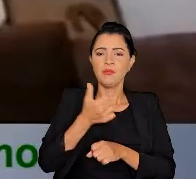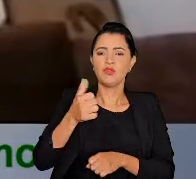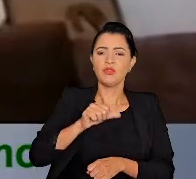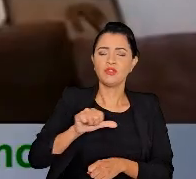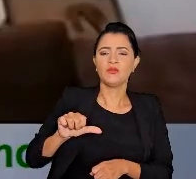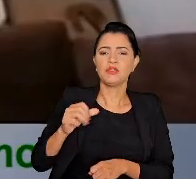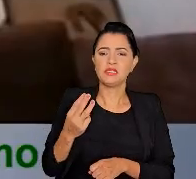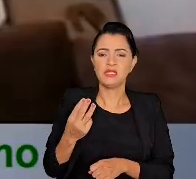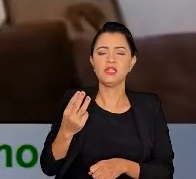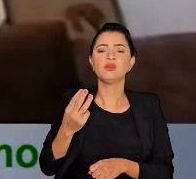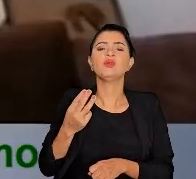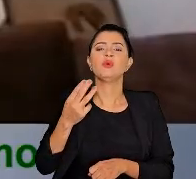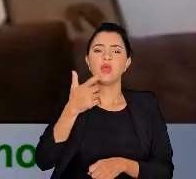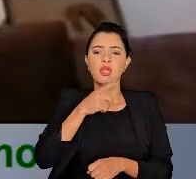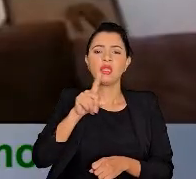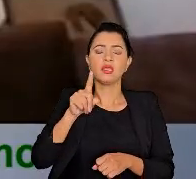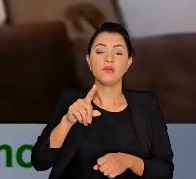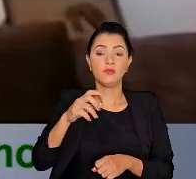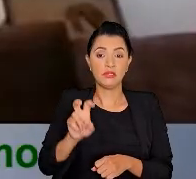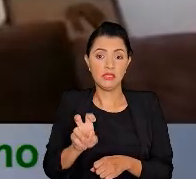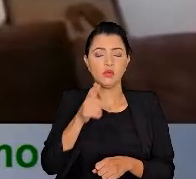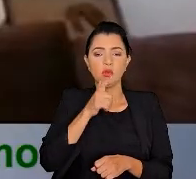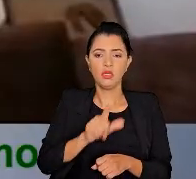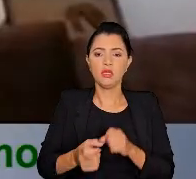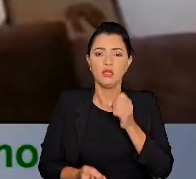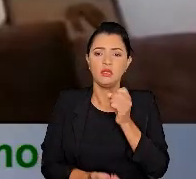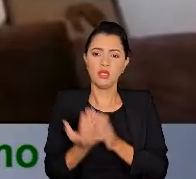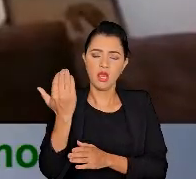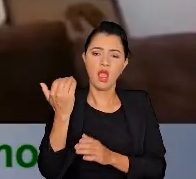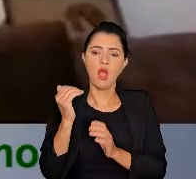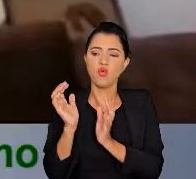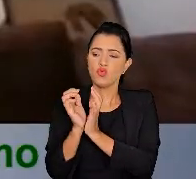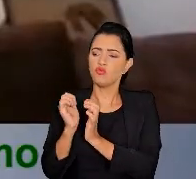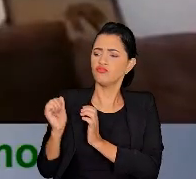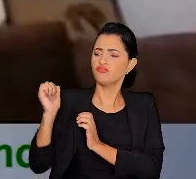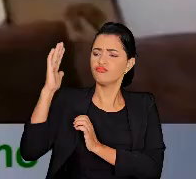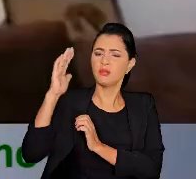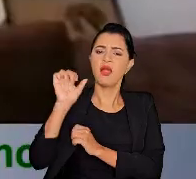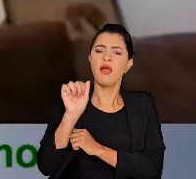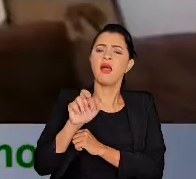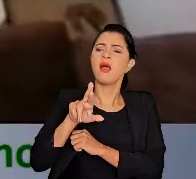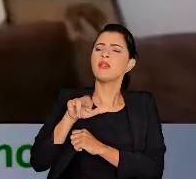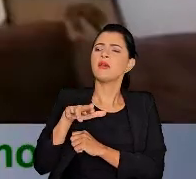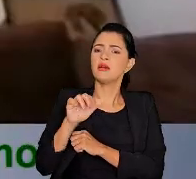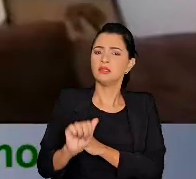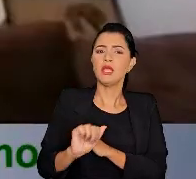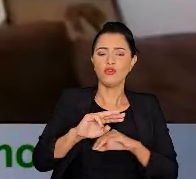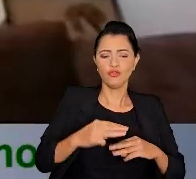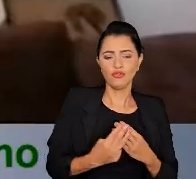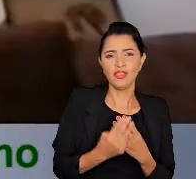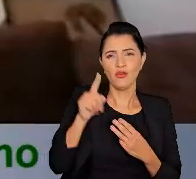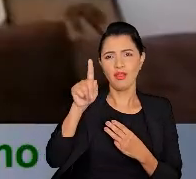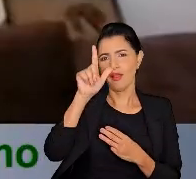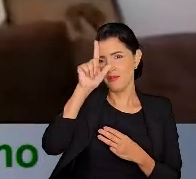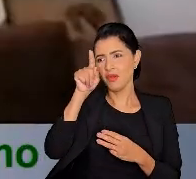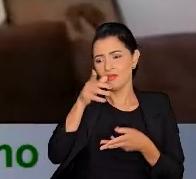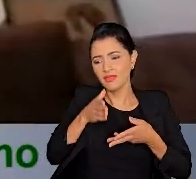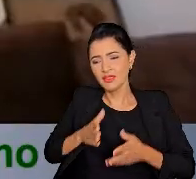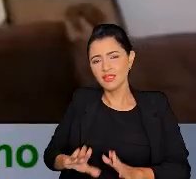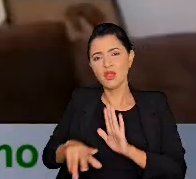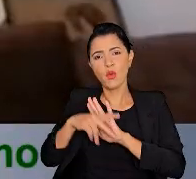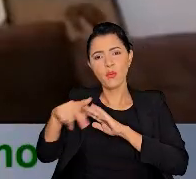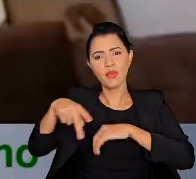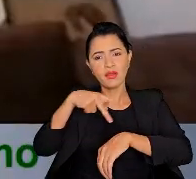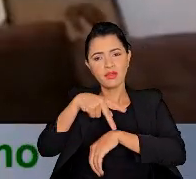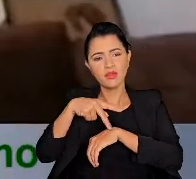uma supremacia ariana. E os judeus, de repente, na Alemanha, que era onde eles nasceram, onde era o país deles, eles